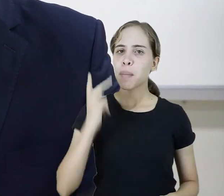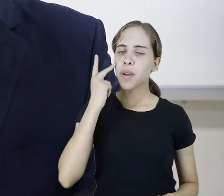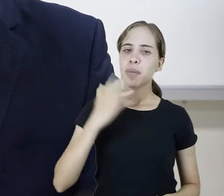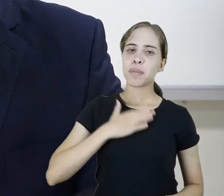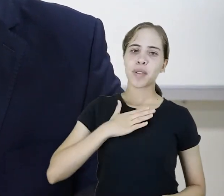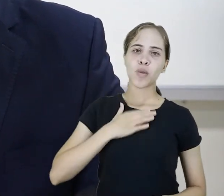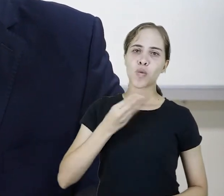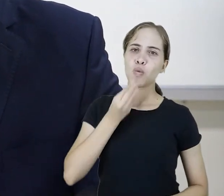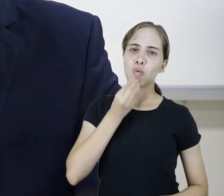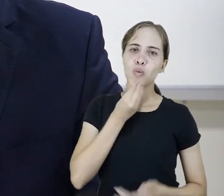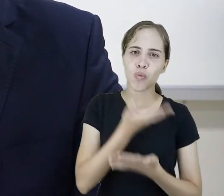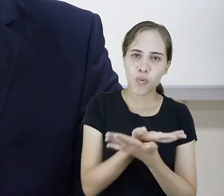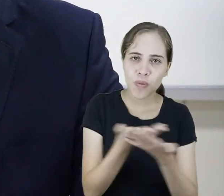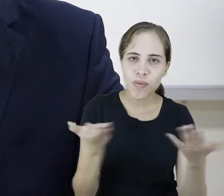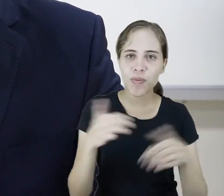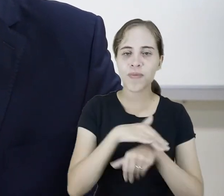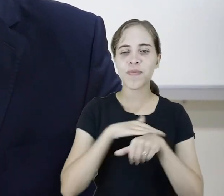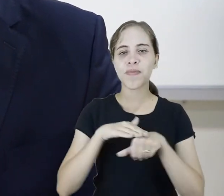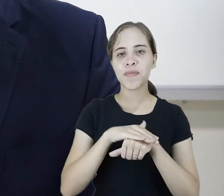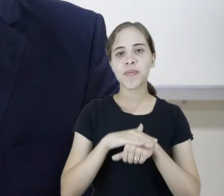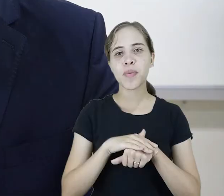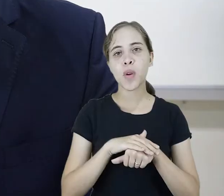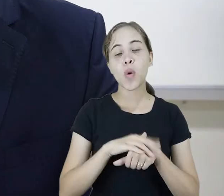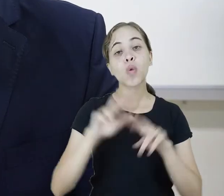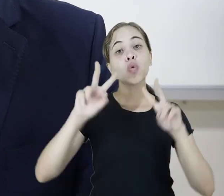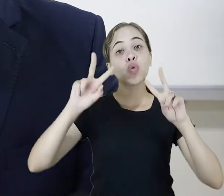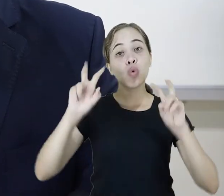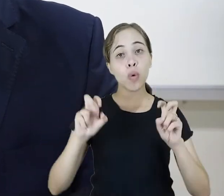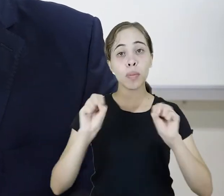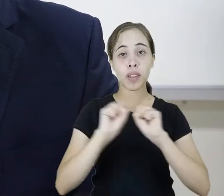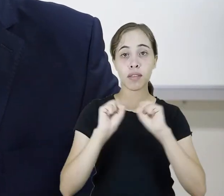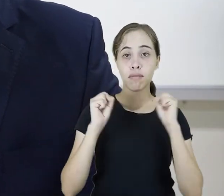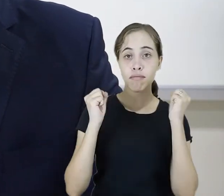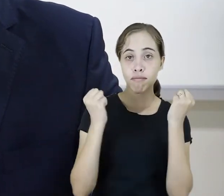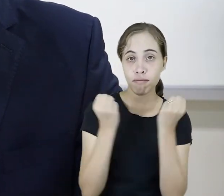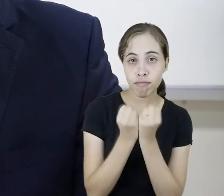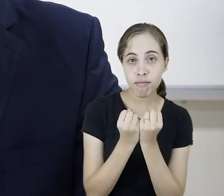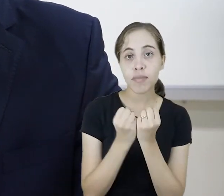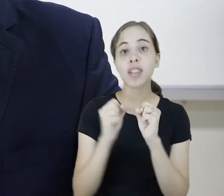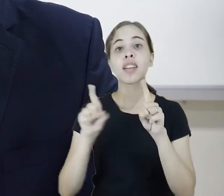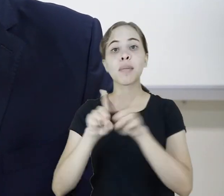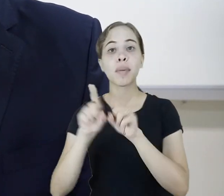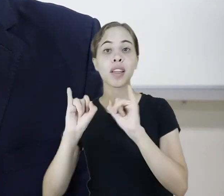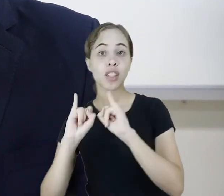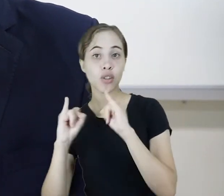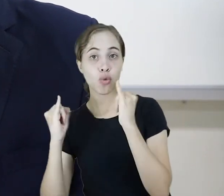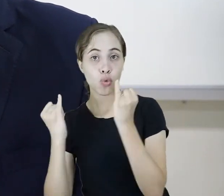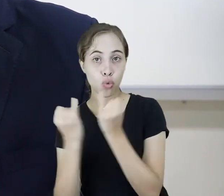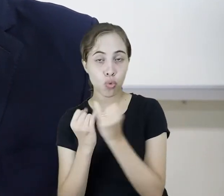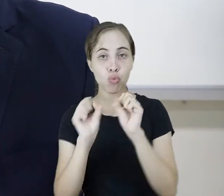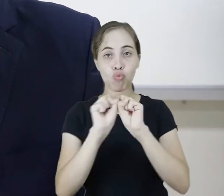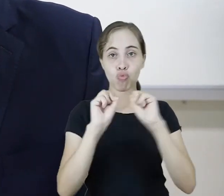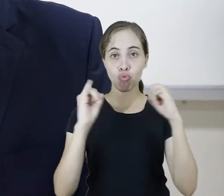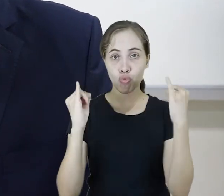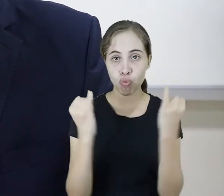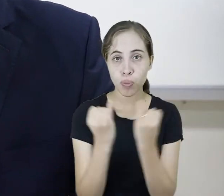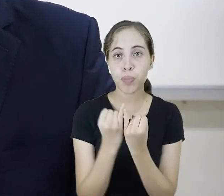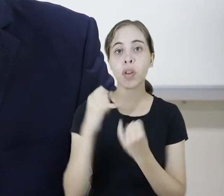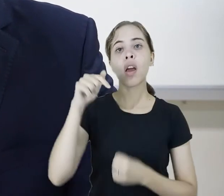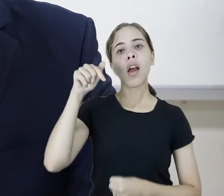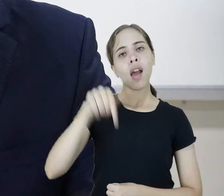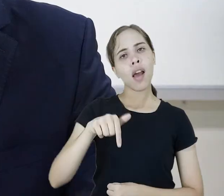com vocês. O programa do seminário e do Instituto é um presente de nosso amoroso